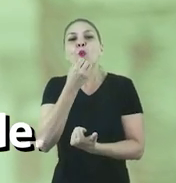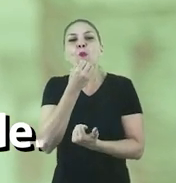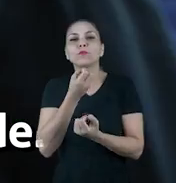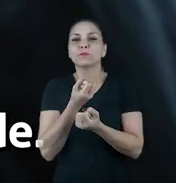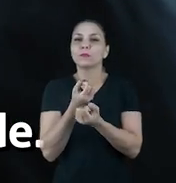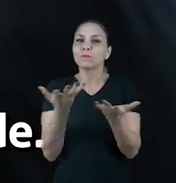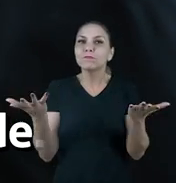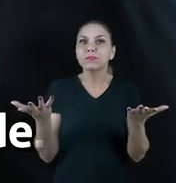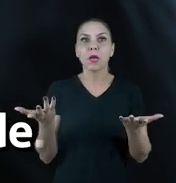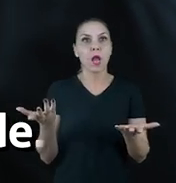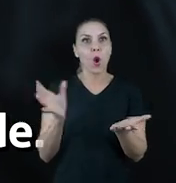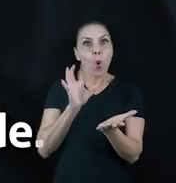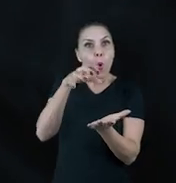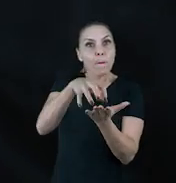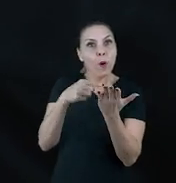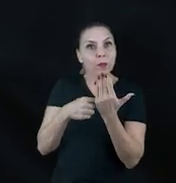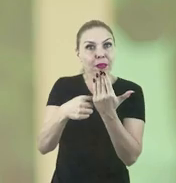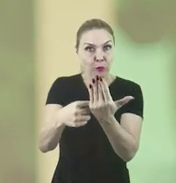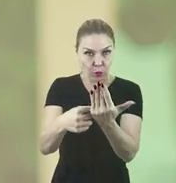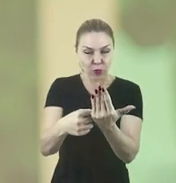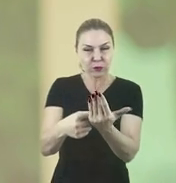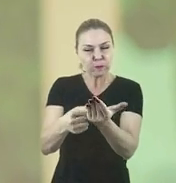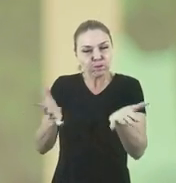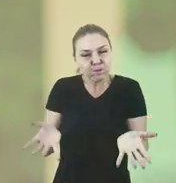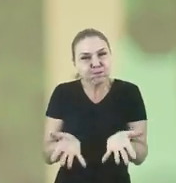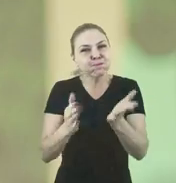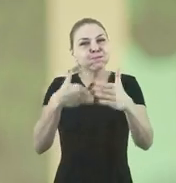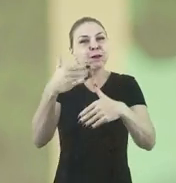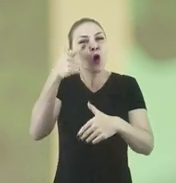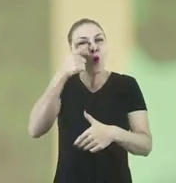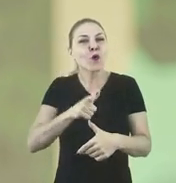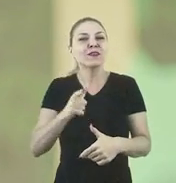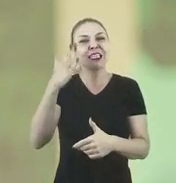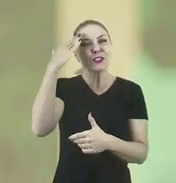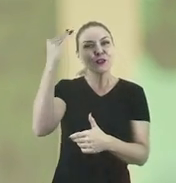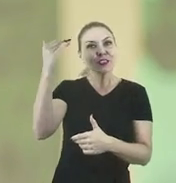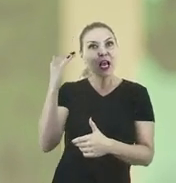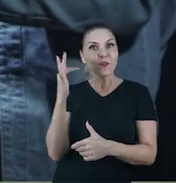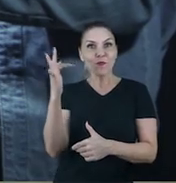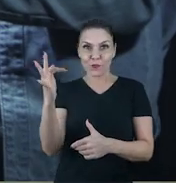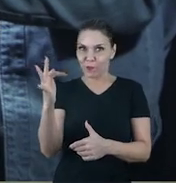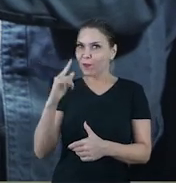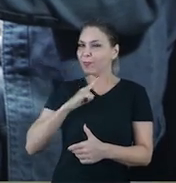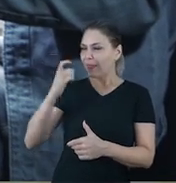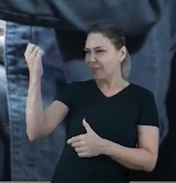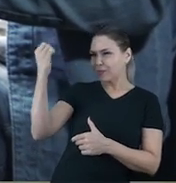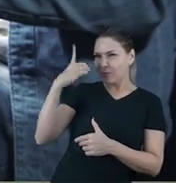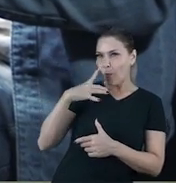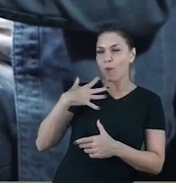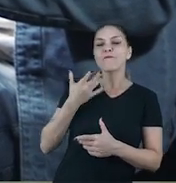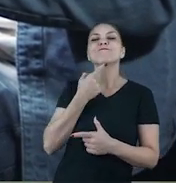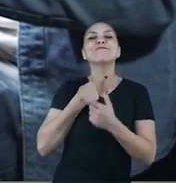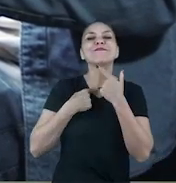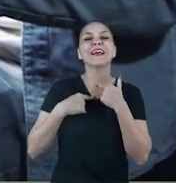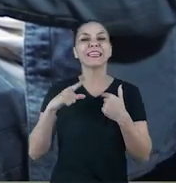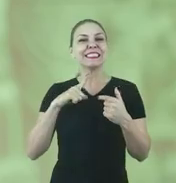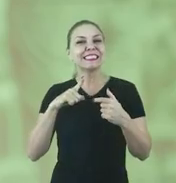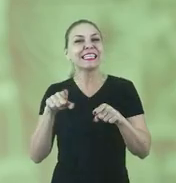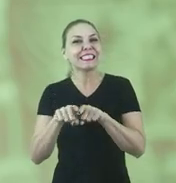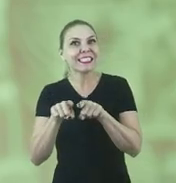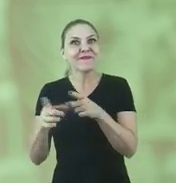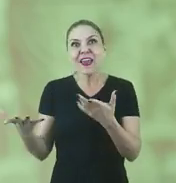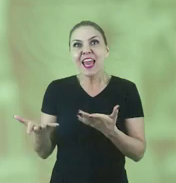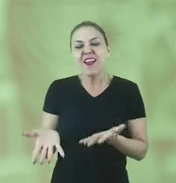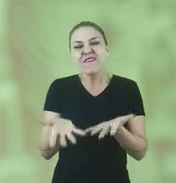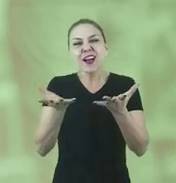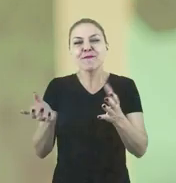é apoio e oportunidade o Polo tecnológico vai dar o impulso para eles voarem alto talento eles têm vontade com